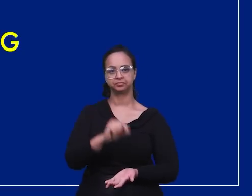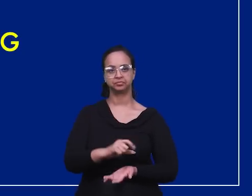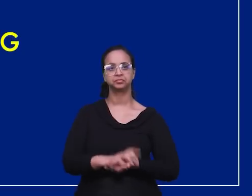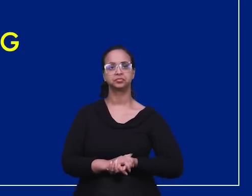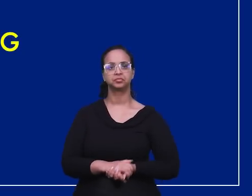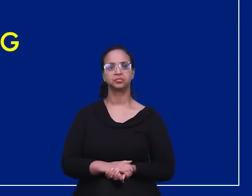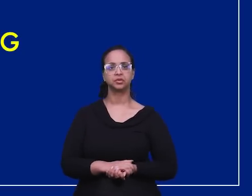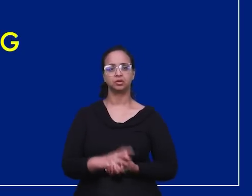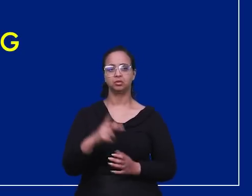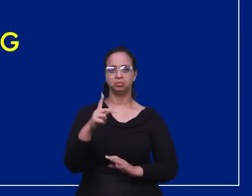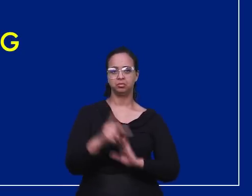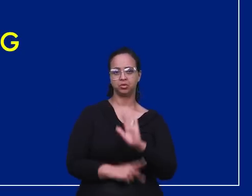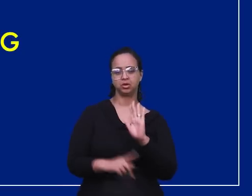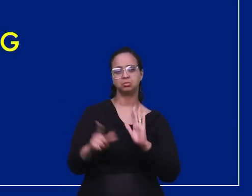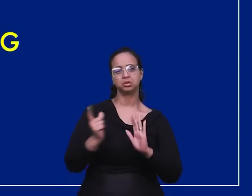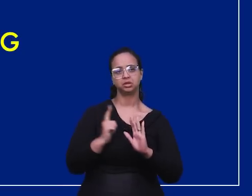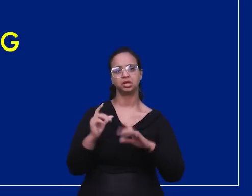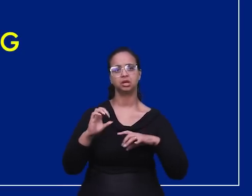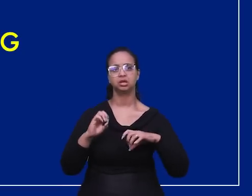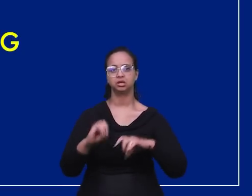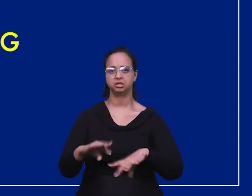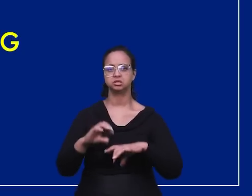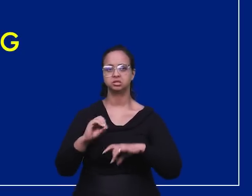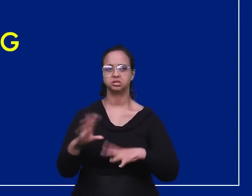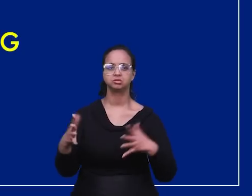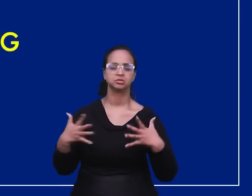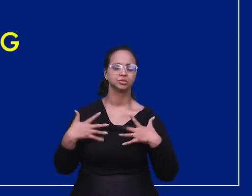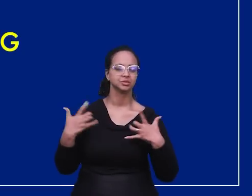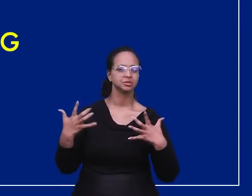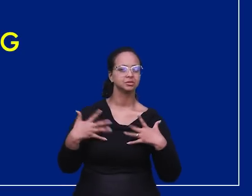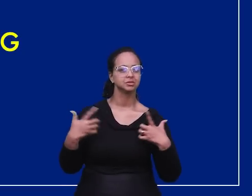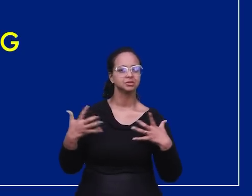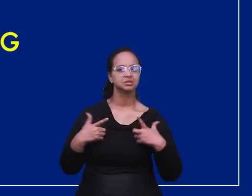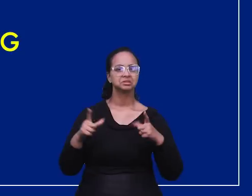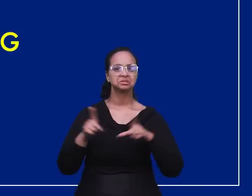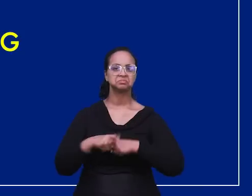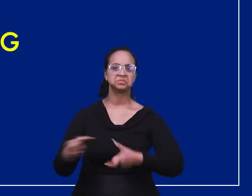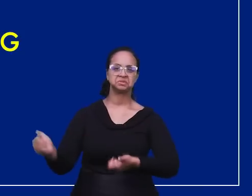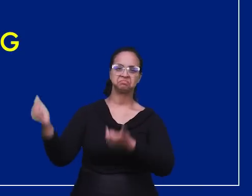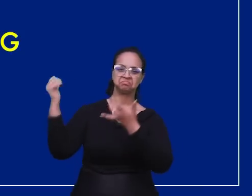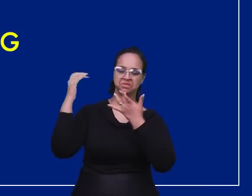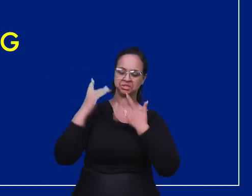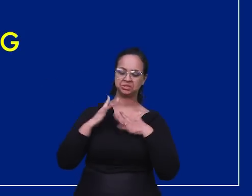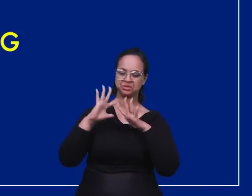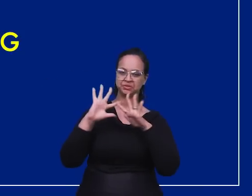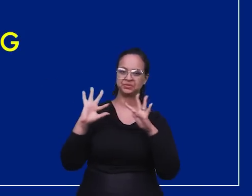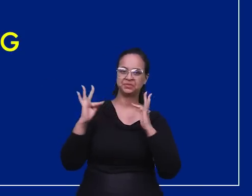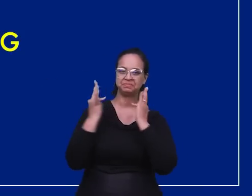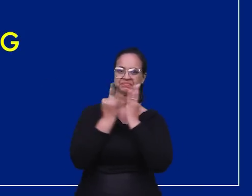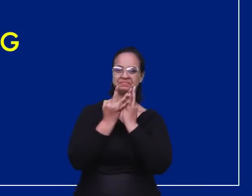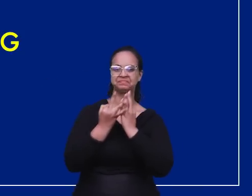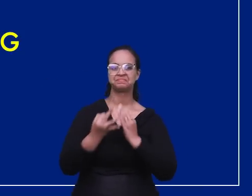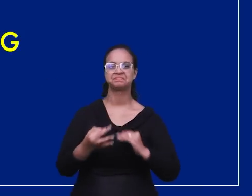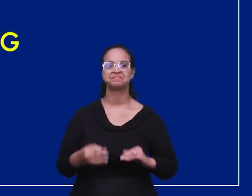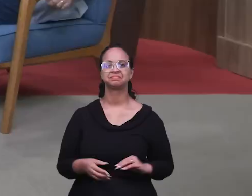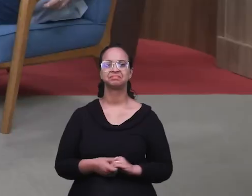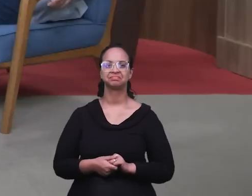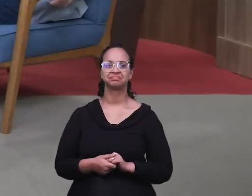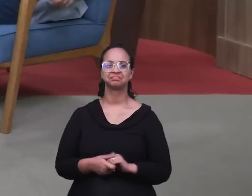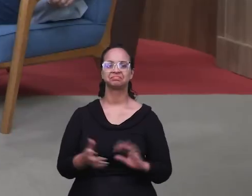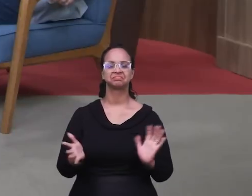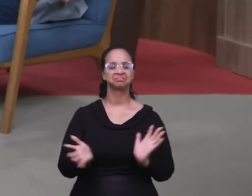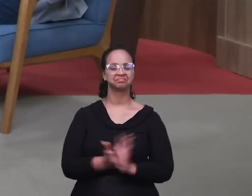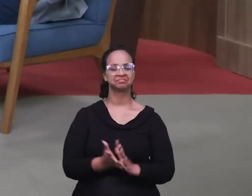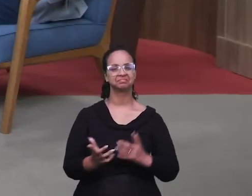seguinte: o programa traz ensinos que alegram os nossos corações e abençoam os nossos lares.